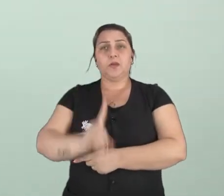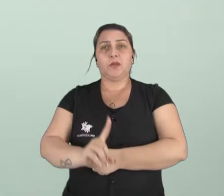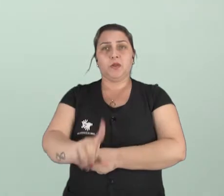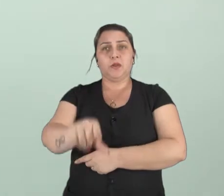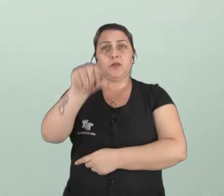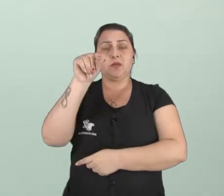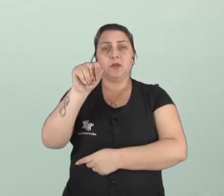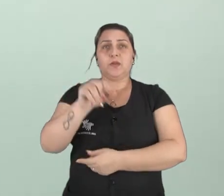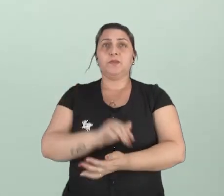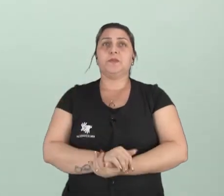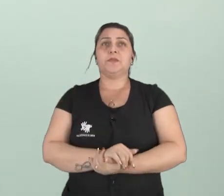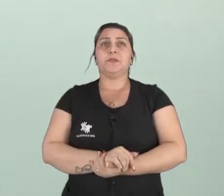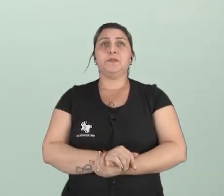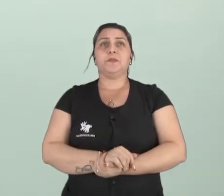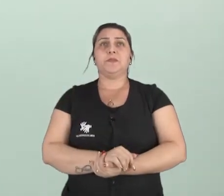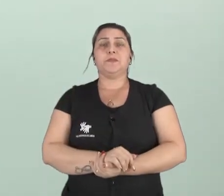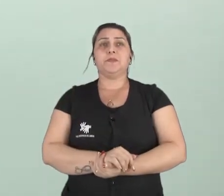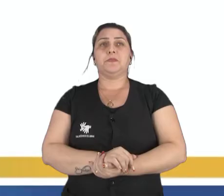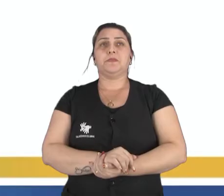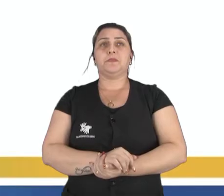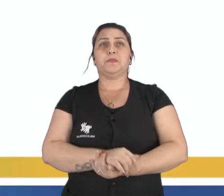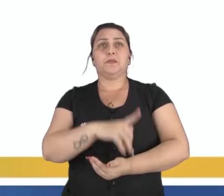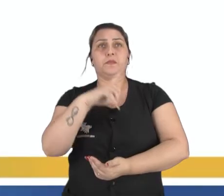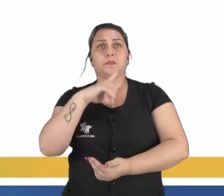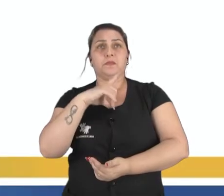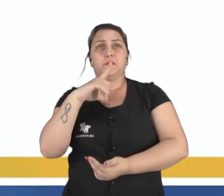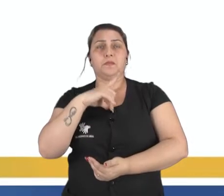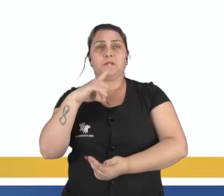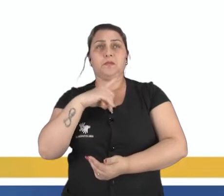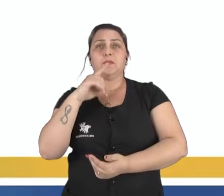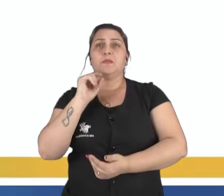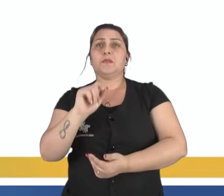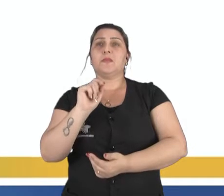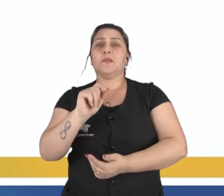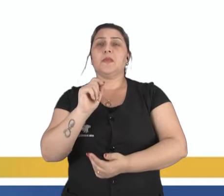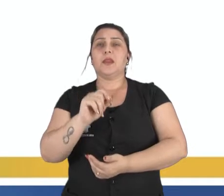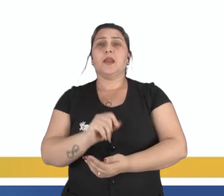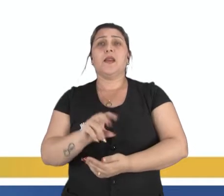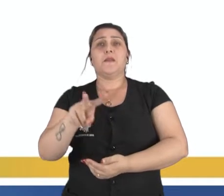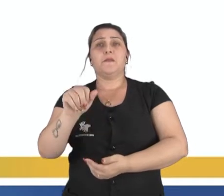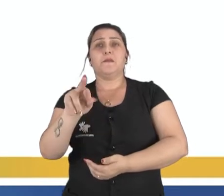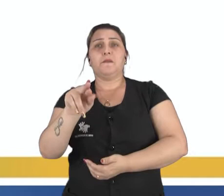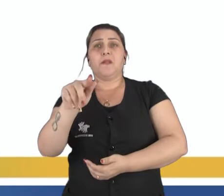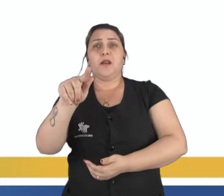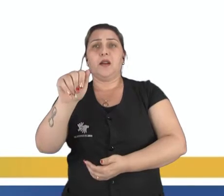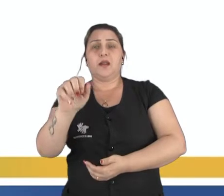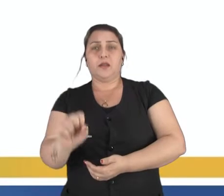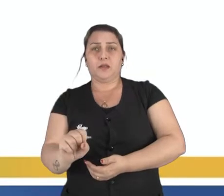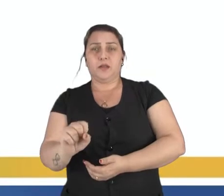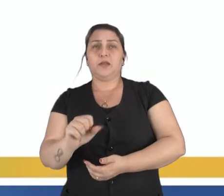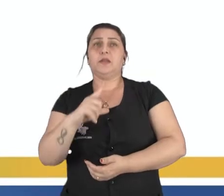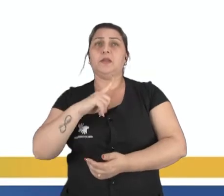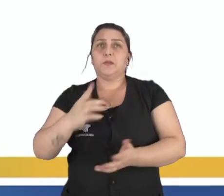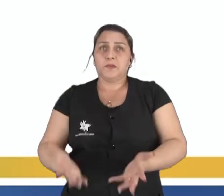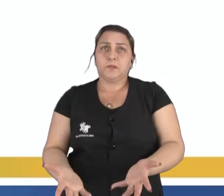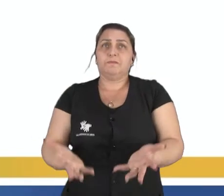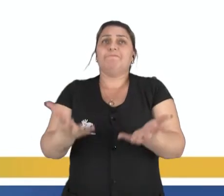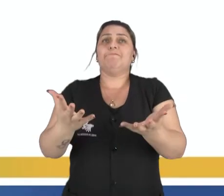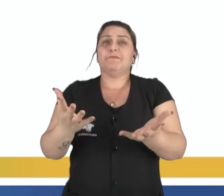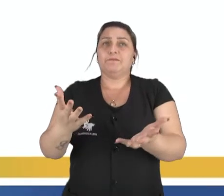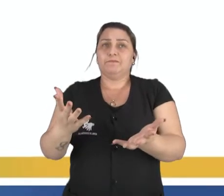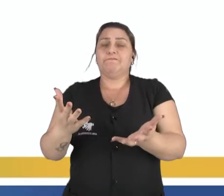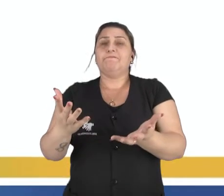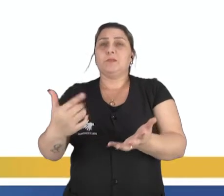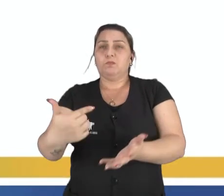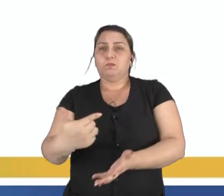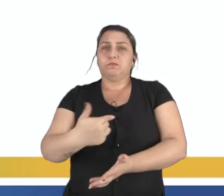de escolha, né? E aí, pessoal, a gente vai para a Era Vargas, né? A era aí que a gente vai ter alguns avanços e principalmente